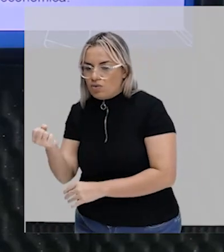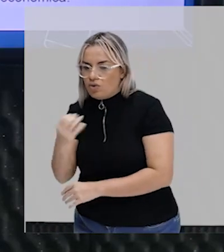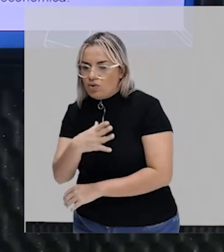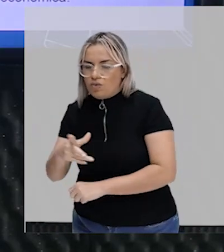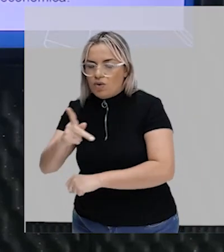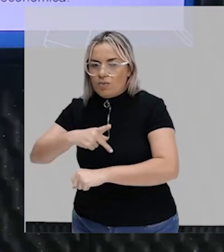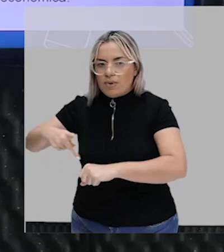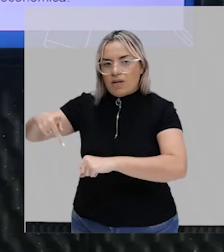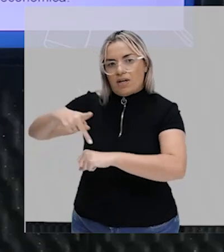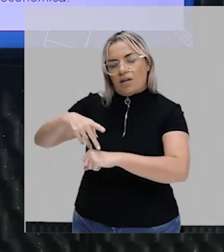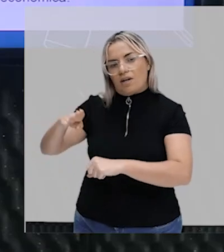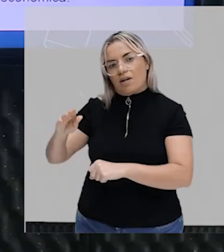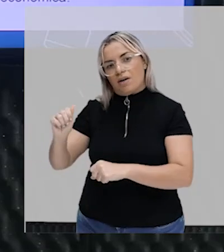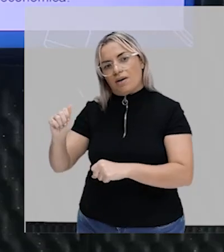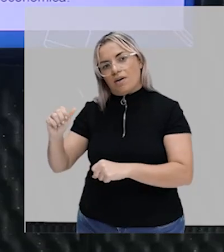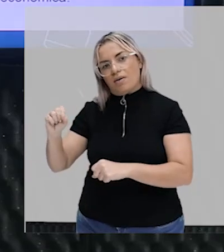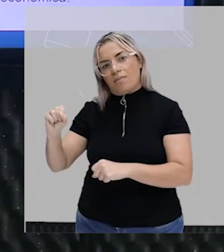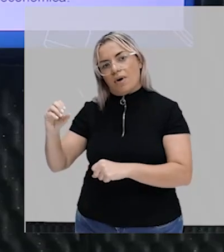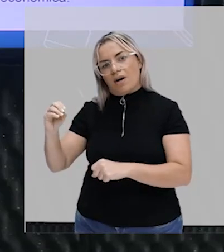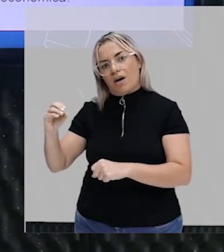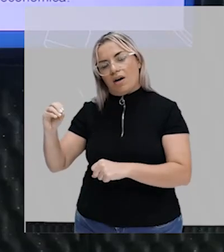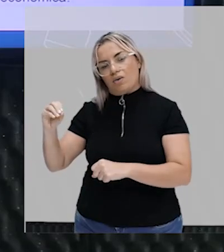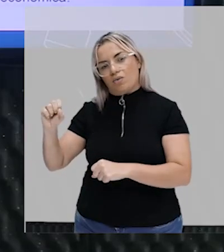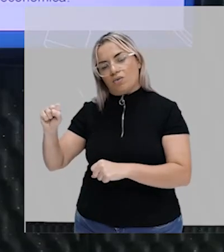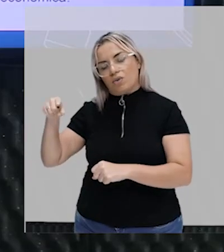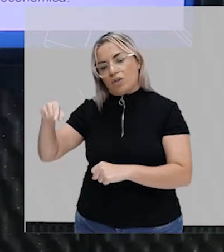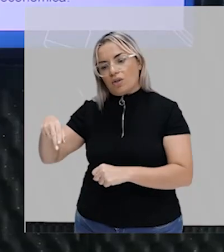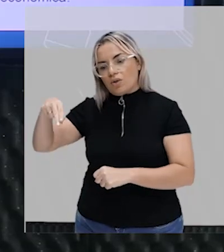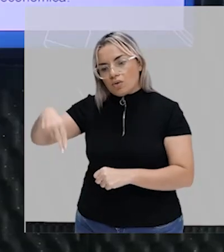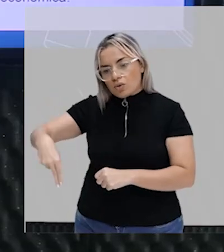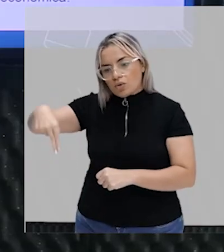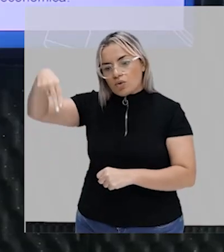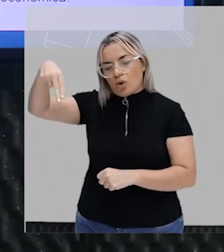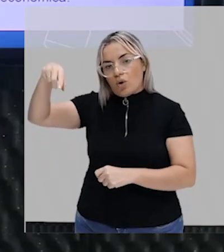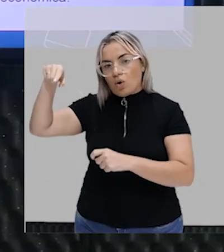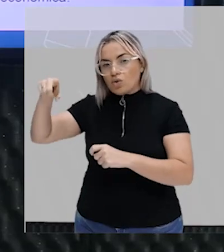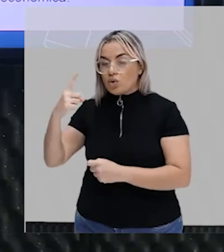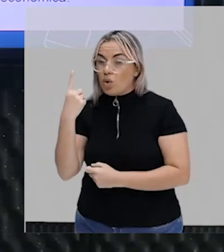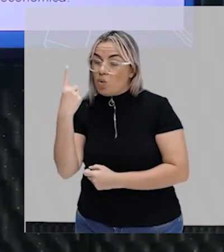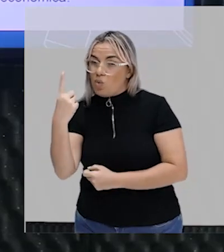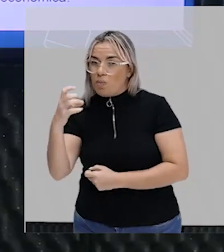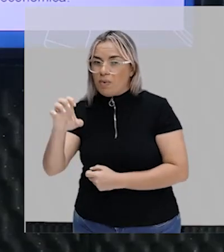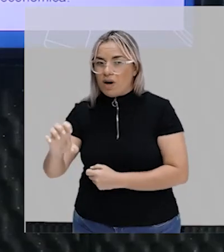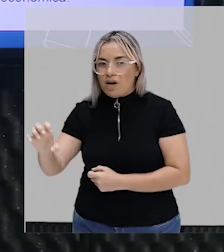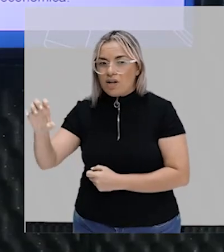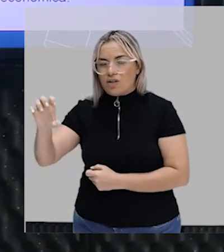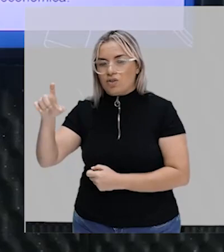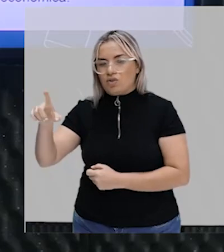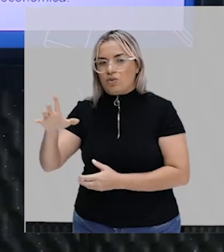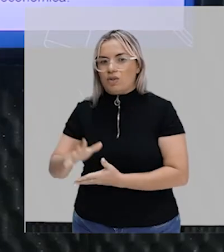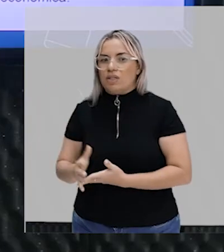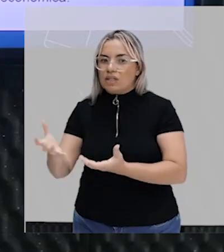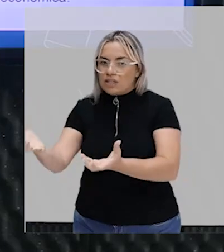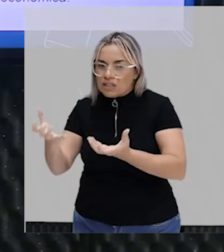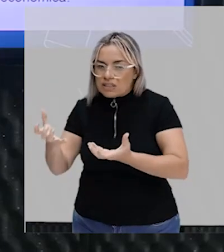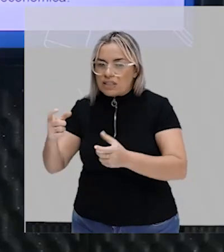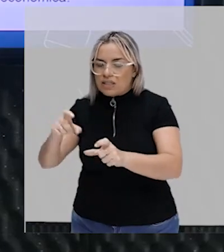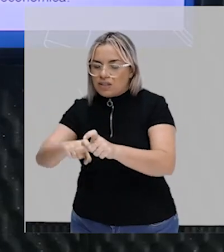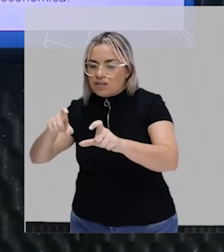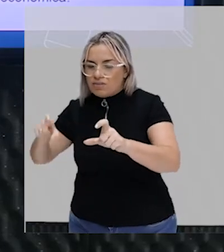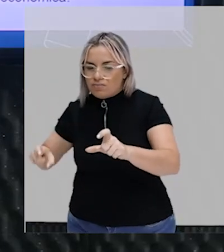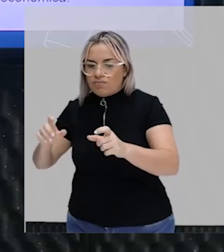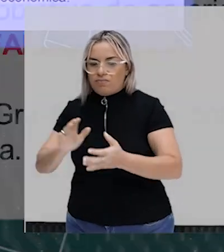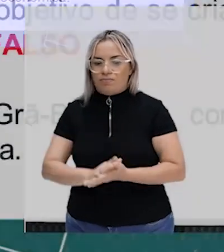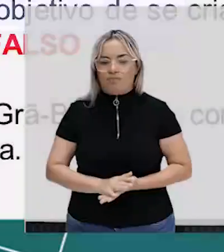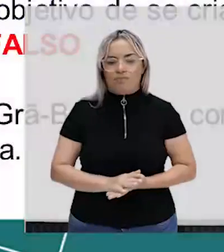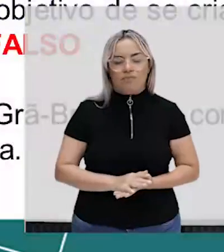localizados na região norte da Espanha, apenas uma região. Então, isto aqui está errado, tá certo?